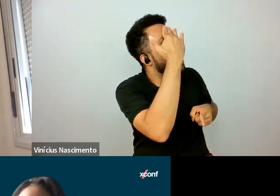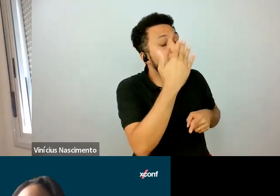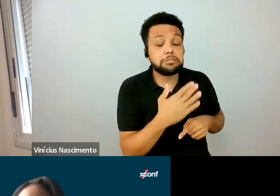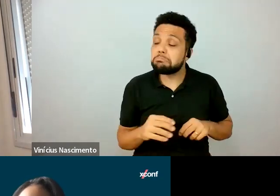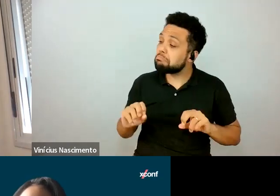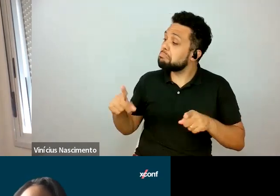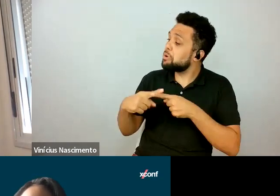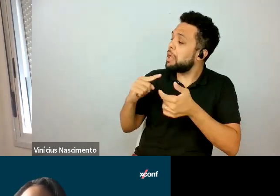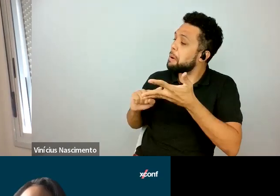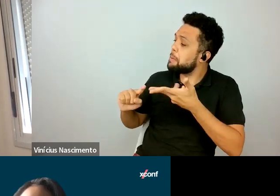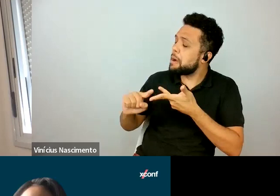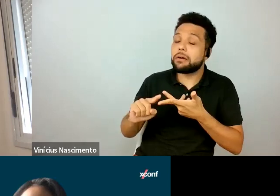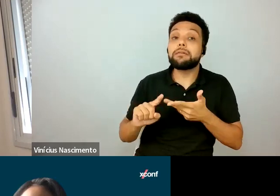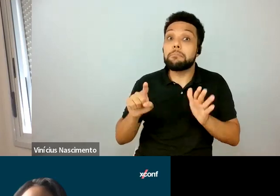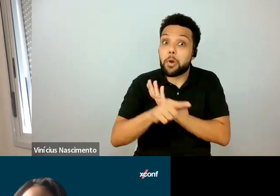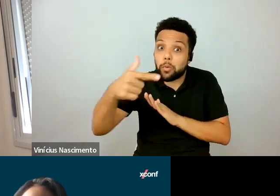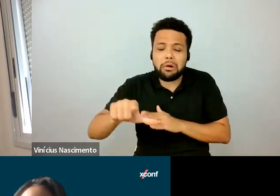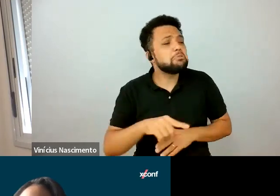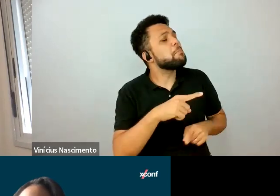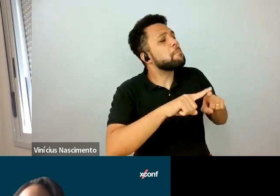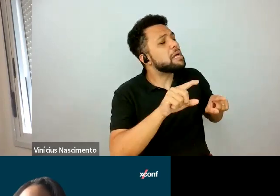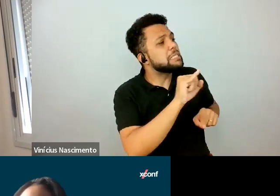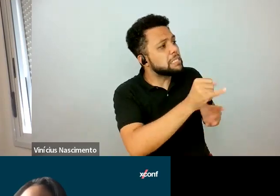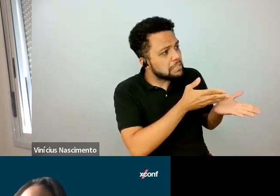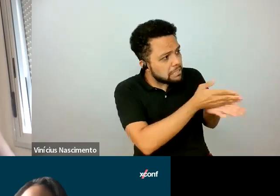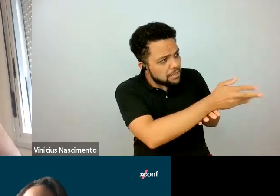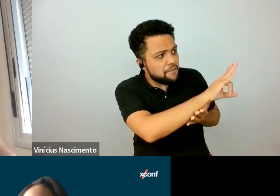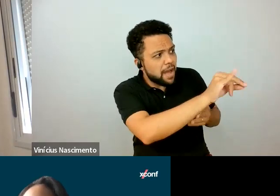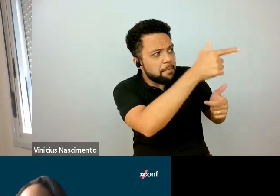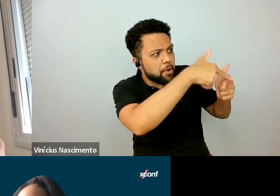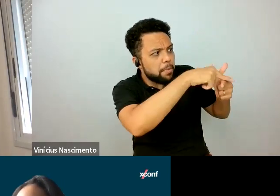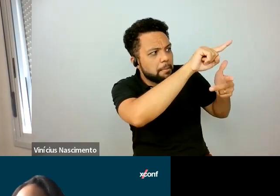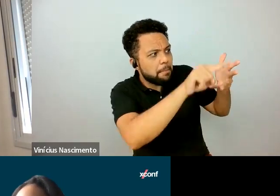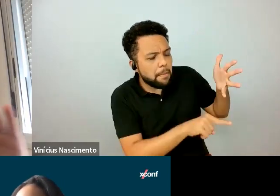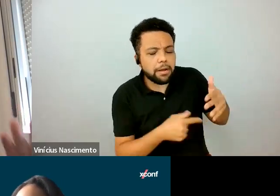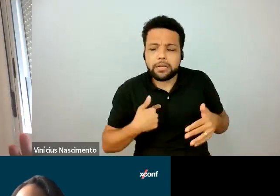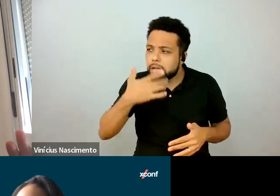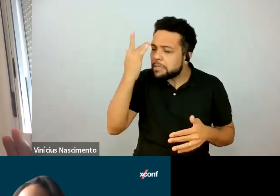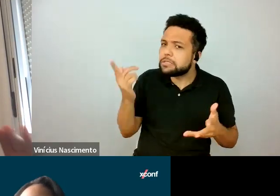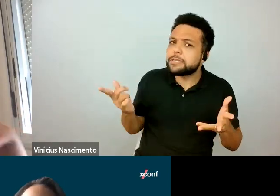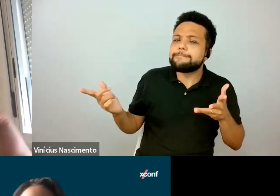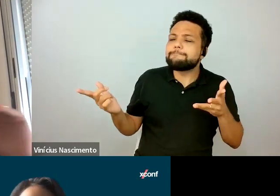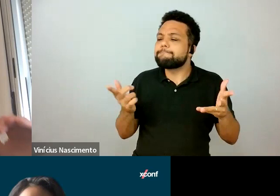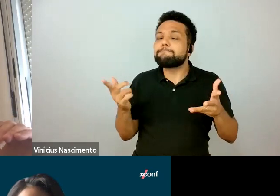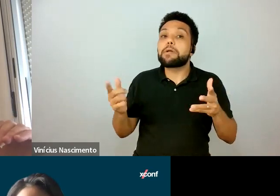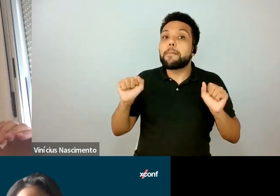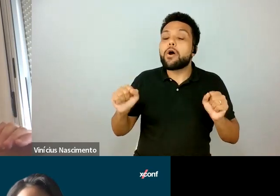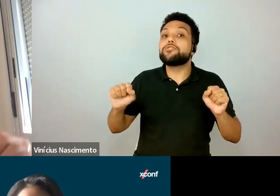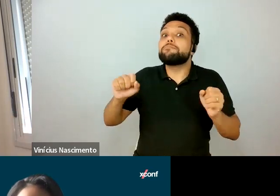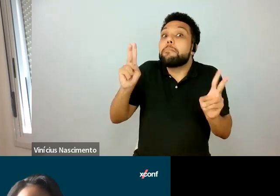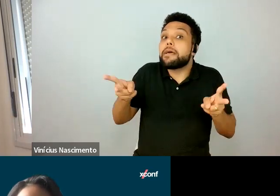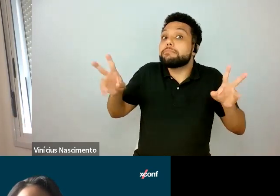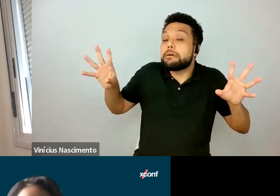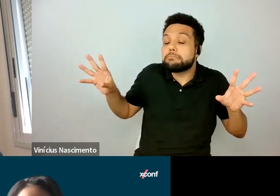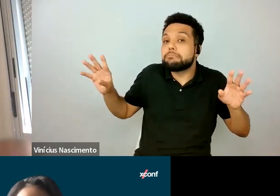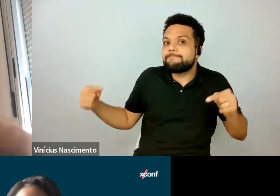problema X? Aí talvez a pessoa, ela chegue à mesma conclusão que tu, pode ser um resultado,